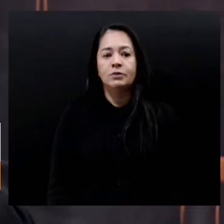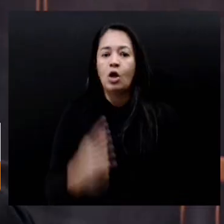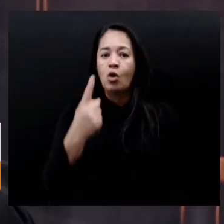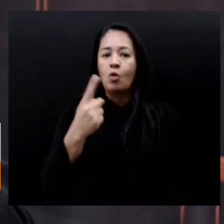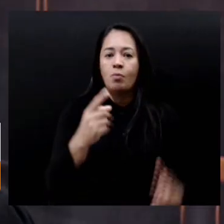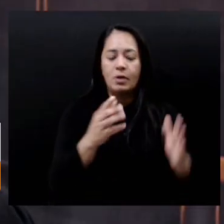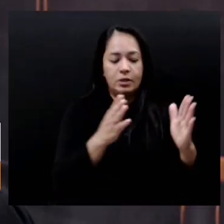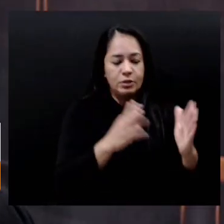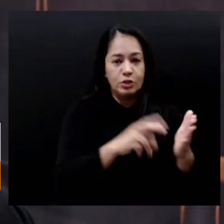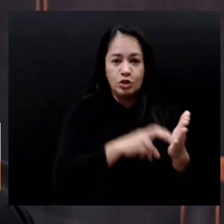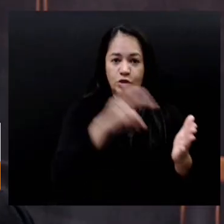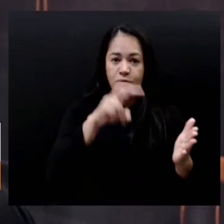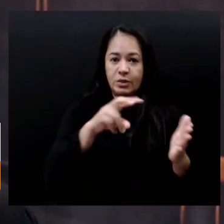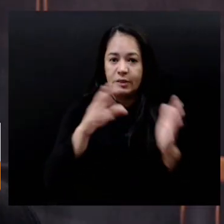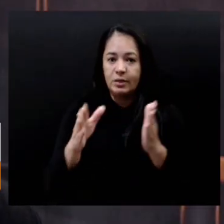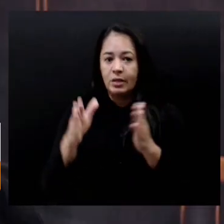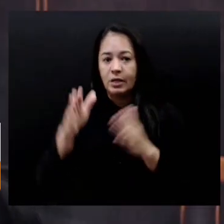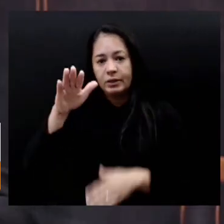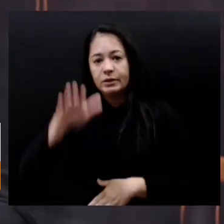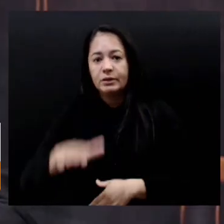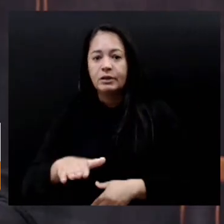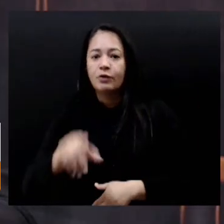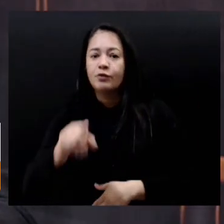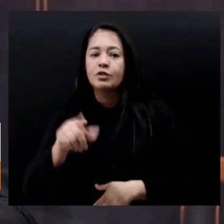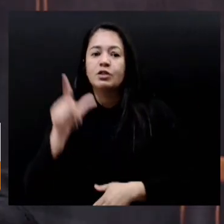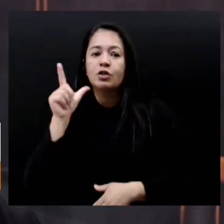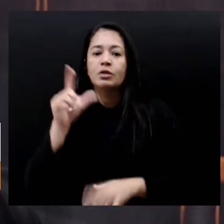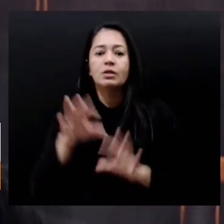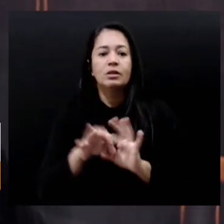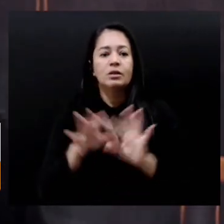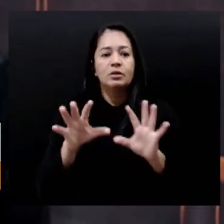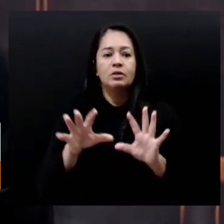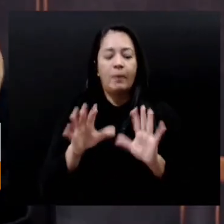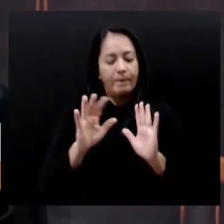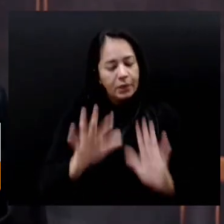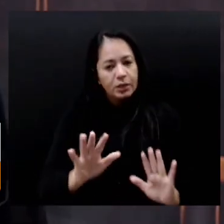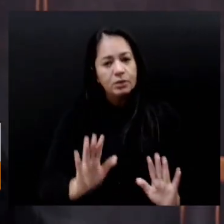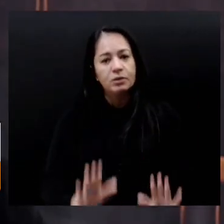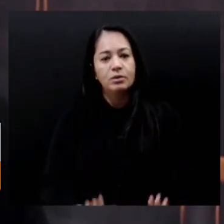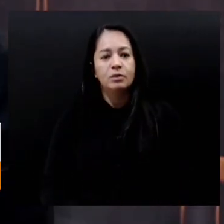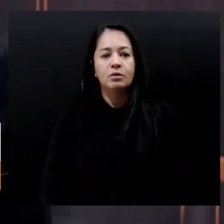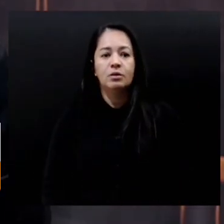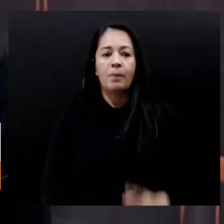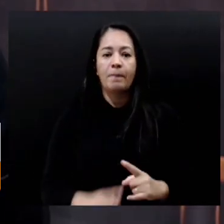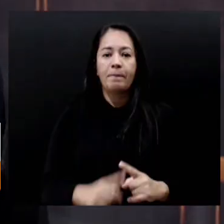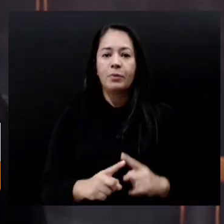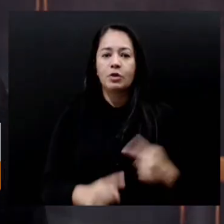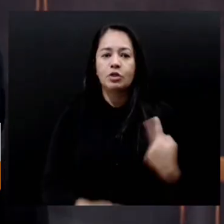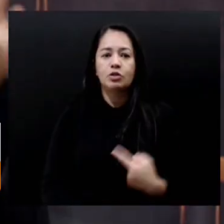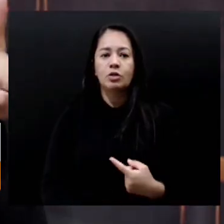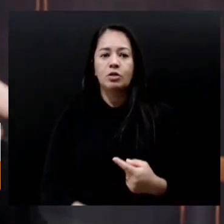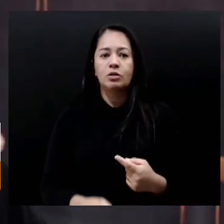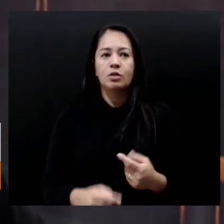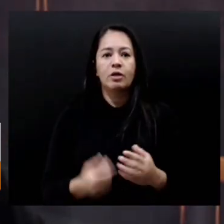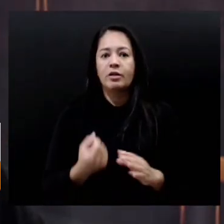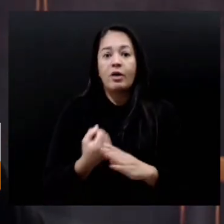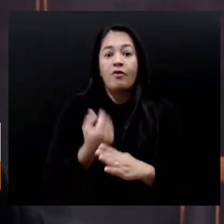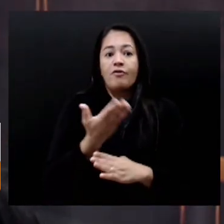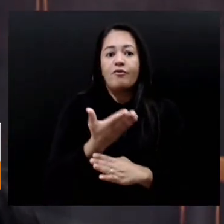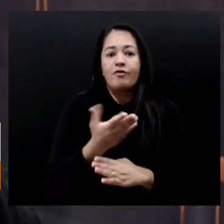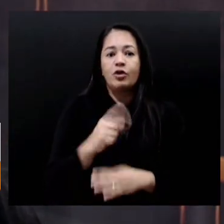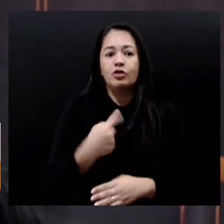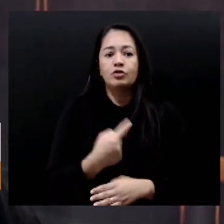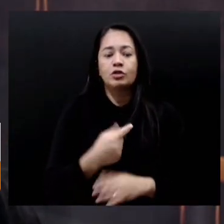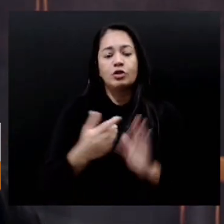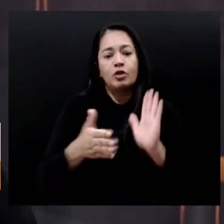da tarde, que você vai estar disponível para aquilo. Porque a gente está muito fora do que a gente se propõe a fazer.